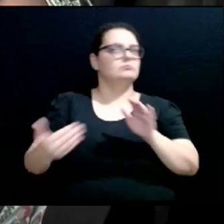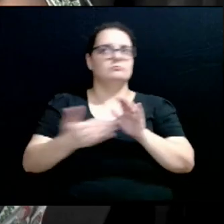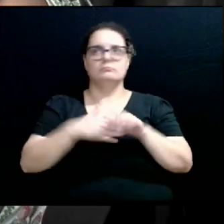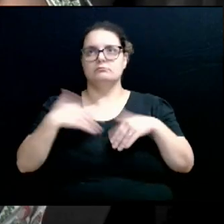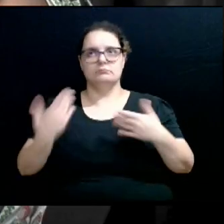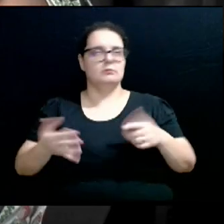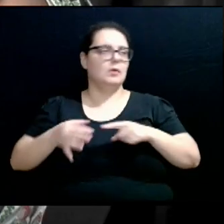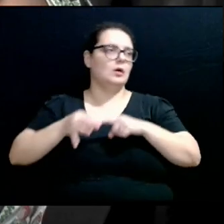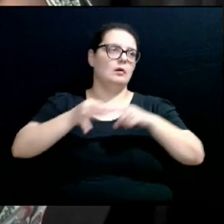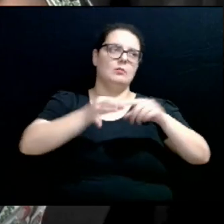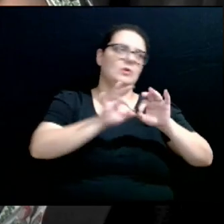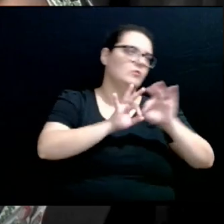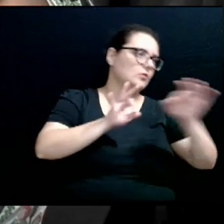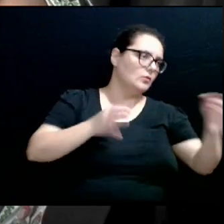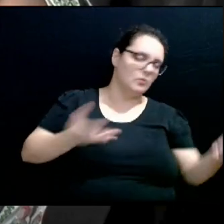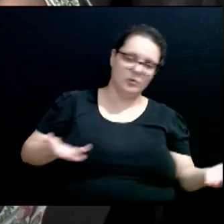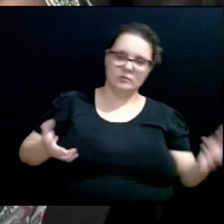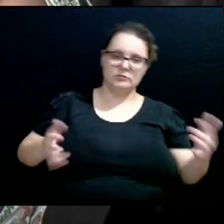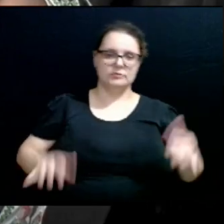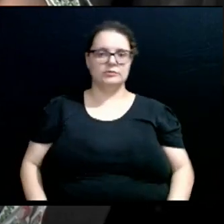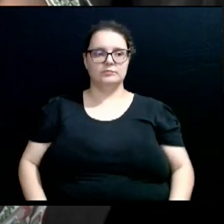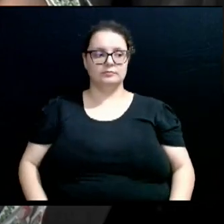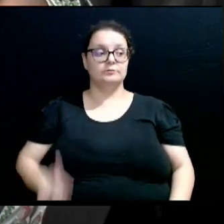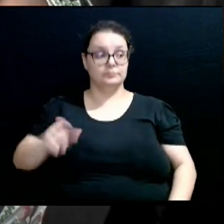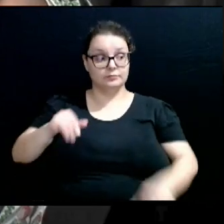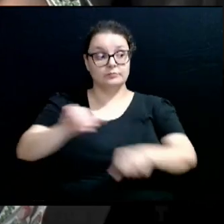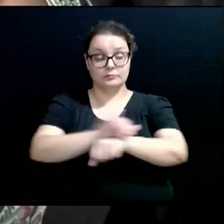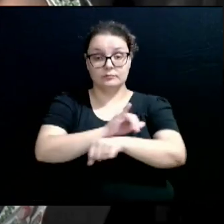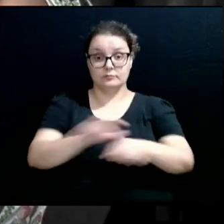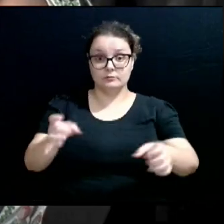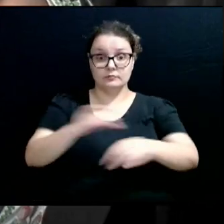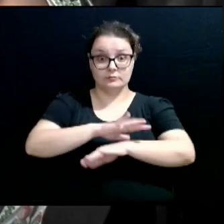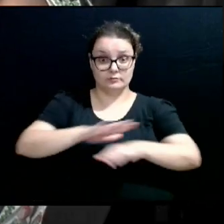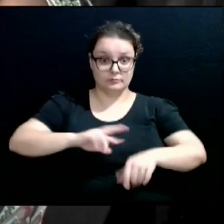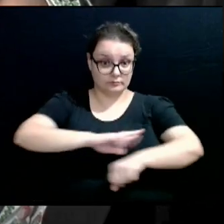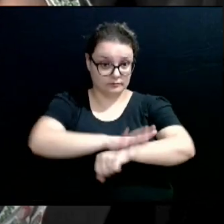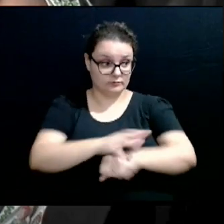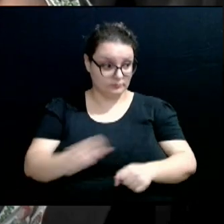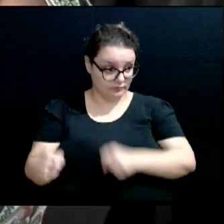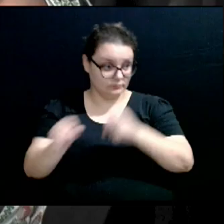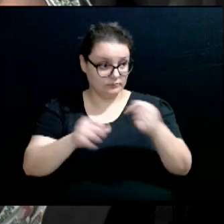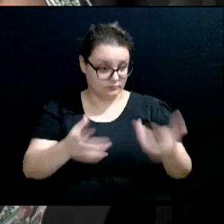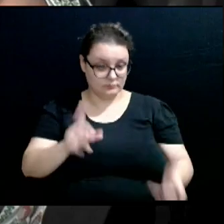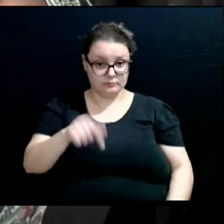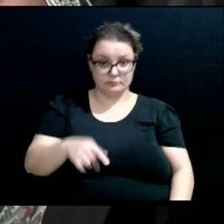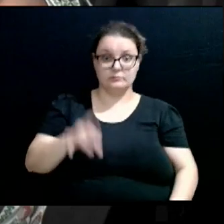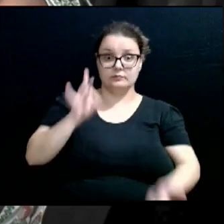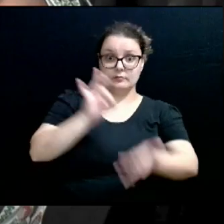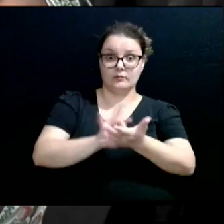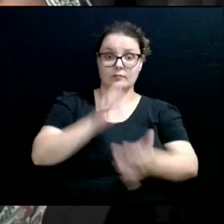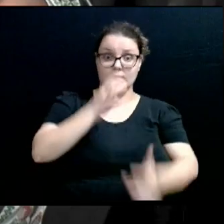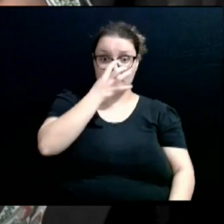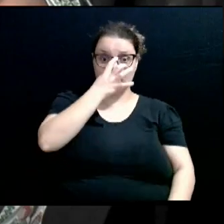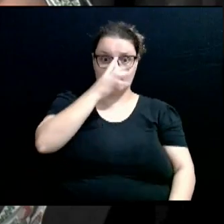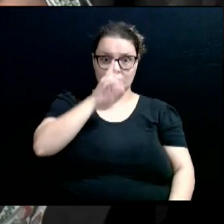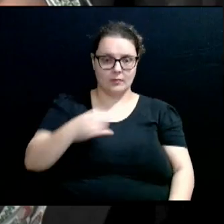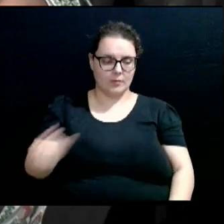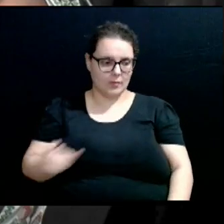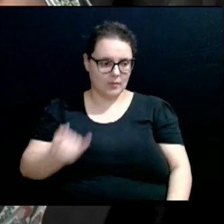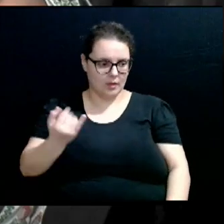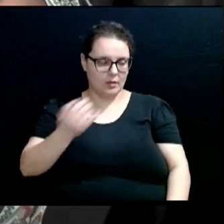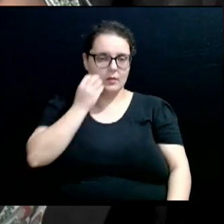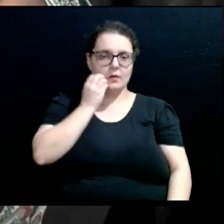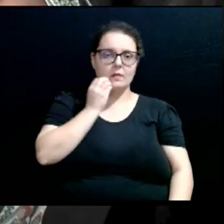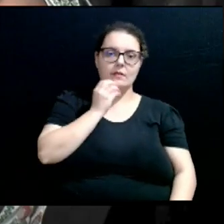né? Isso é uma ferramenta de combate ao racismo muito poderosa, né? Isso realmente é muito importante. E isso mostra,